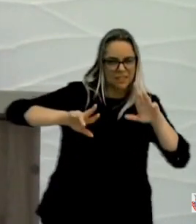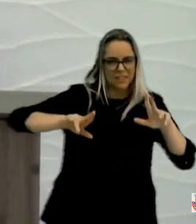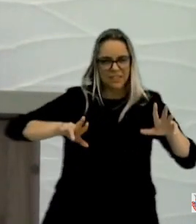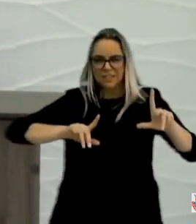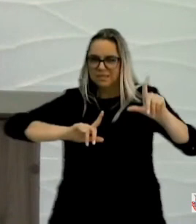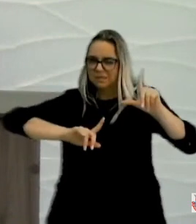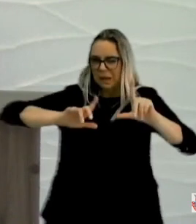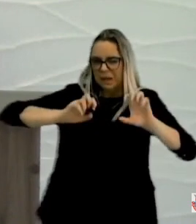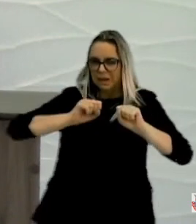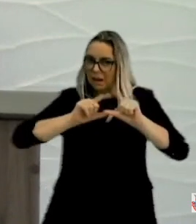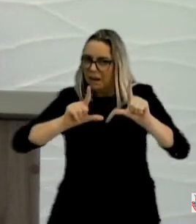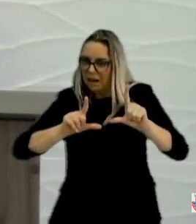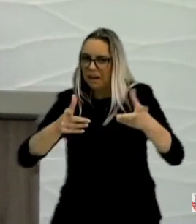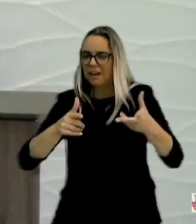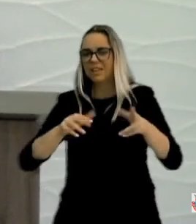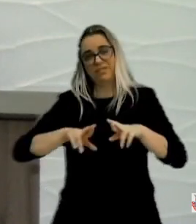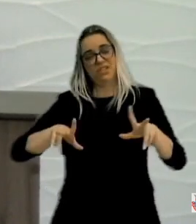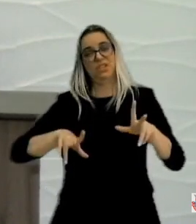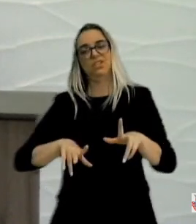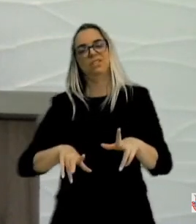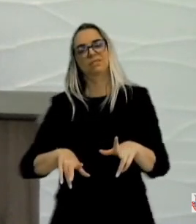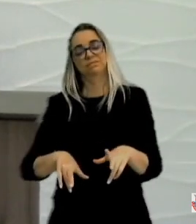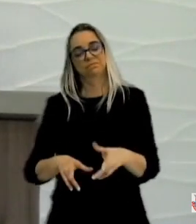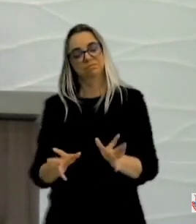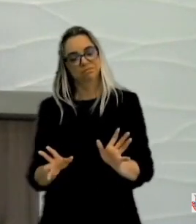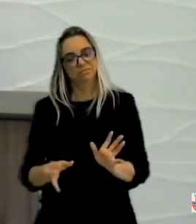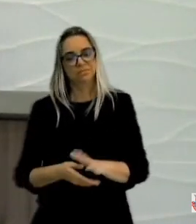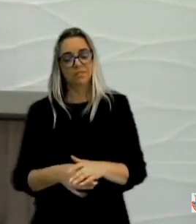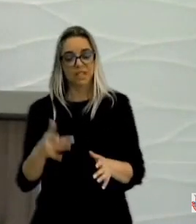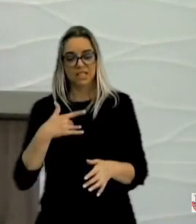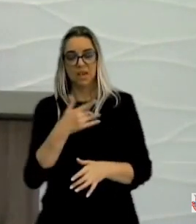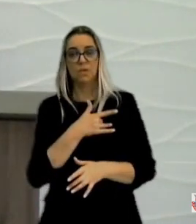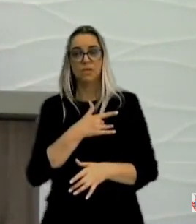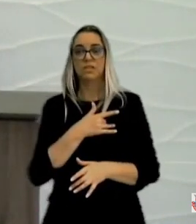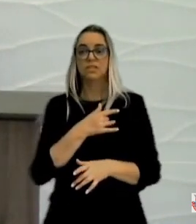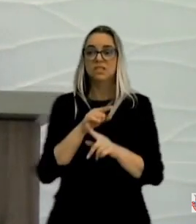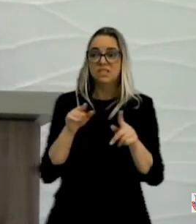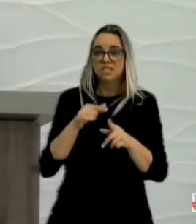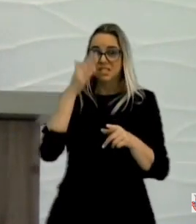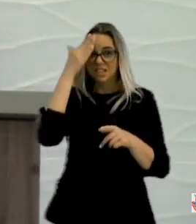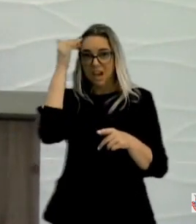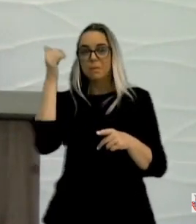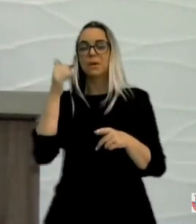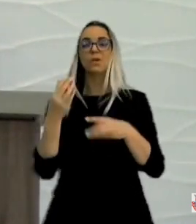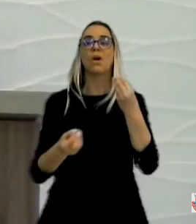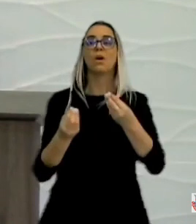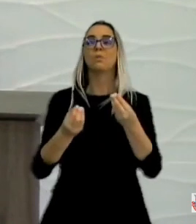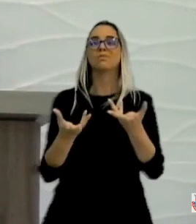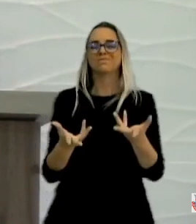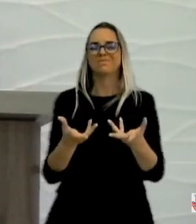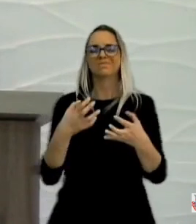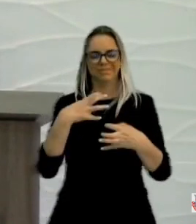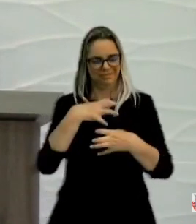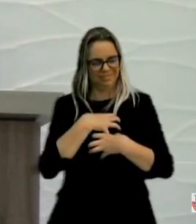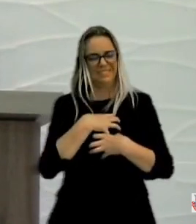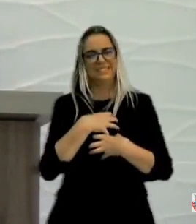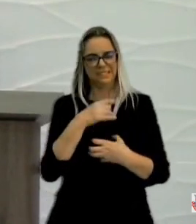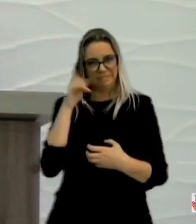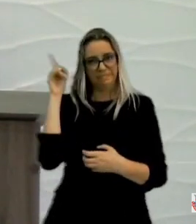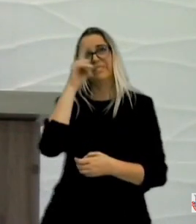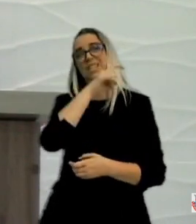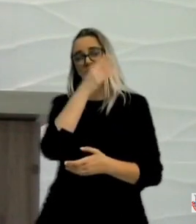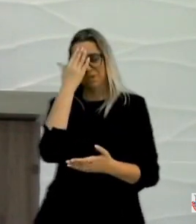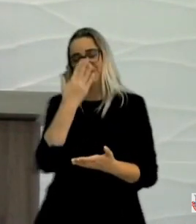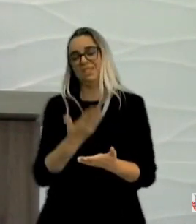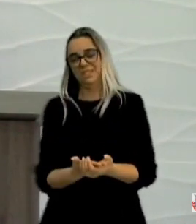realidade, todos que lutam com a saúde sabem o sofrimento que enfrentamos a cada dia. E difícil até de